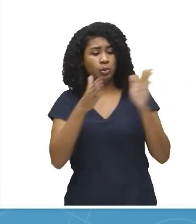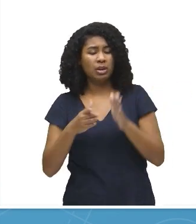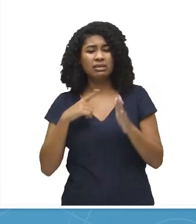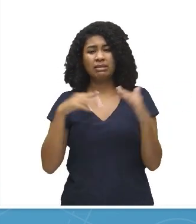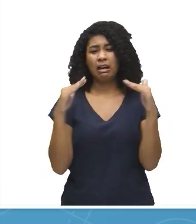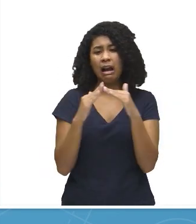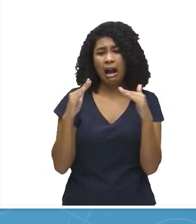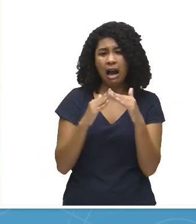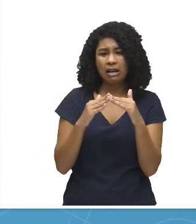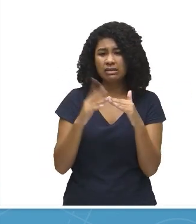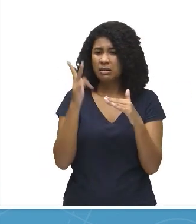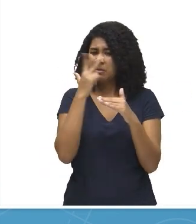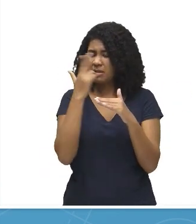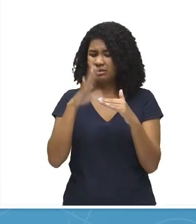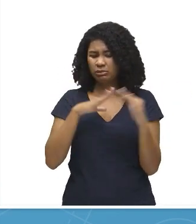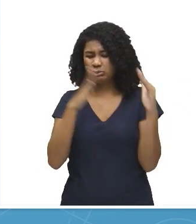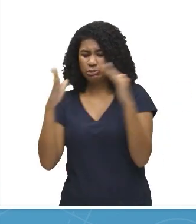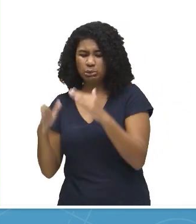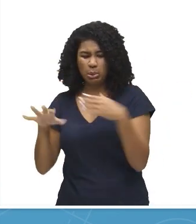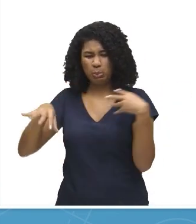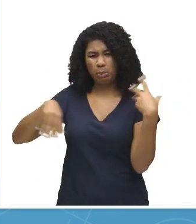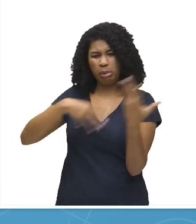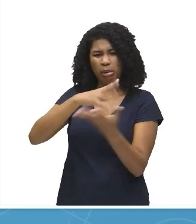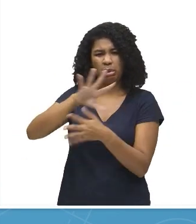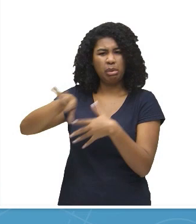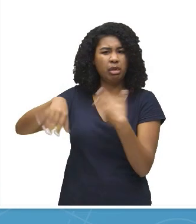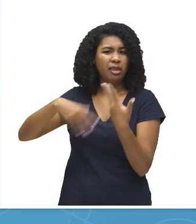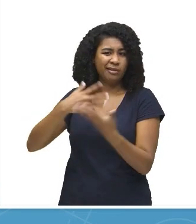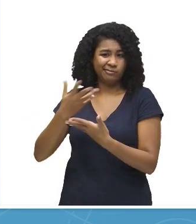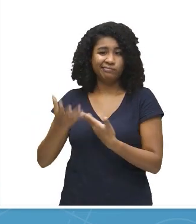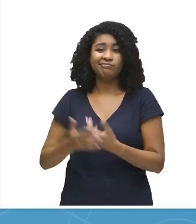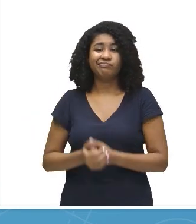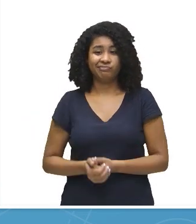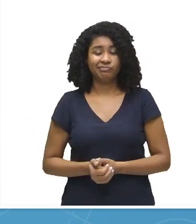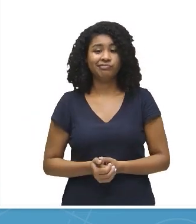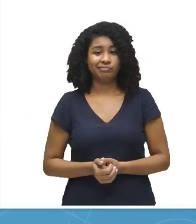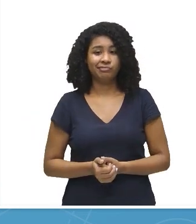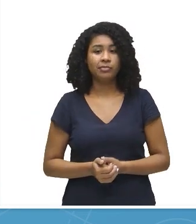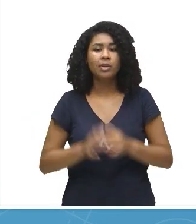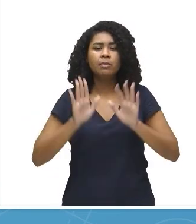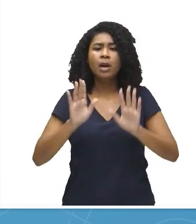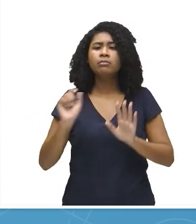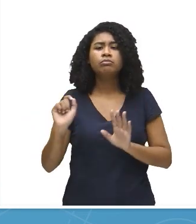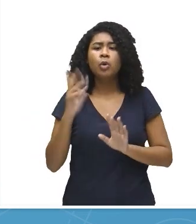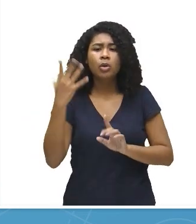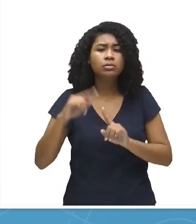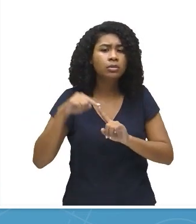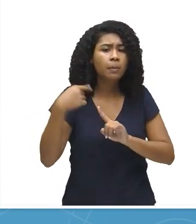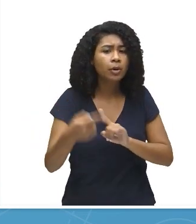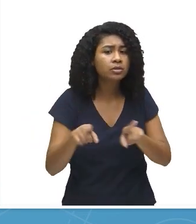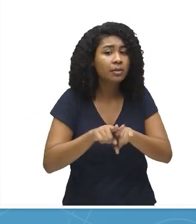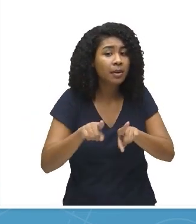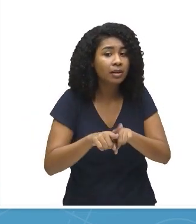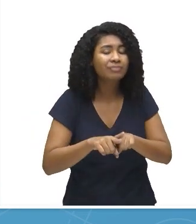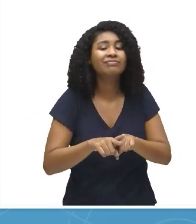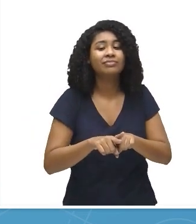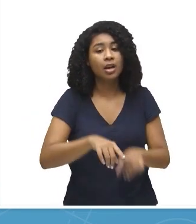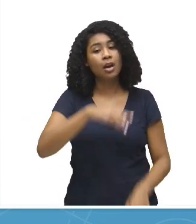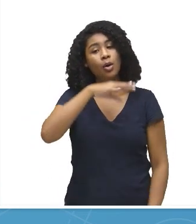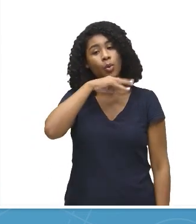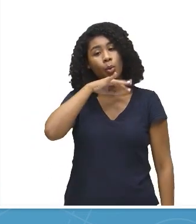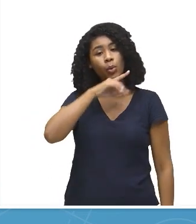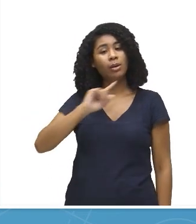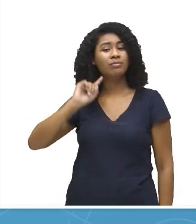gerando uma desorganização. Aí temos também, nas consequências, o caso da poluição, né? A gente